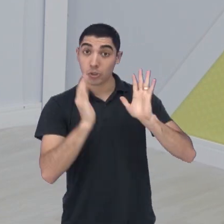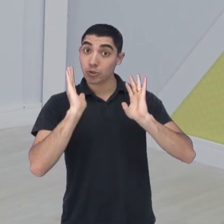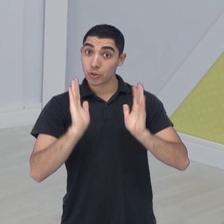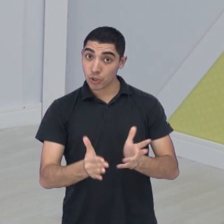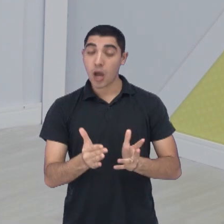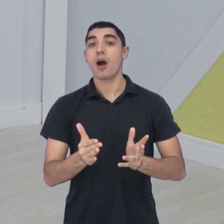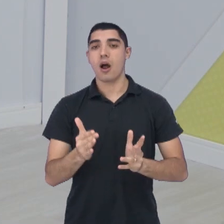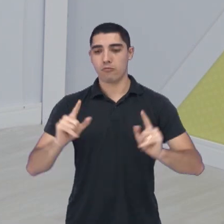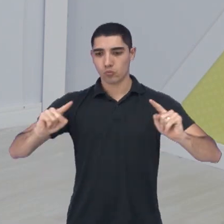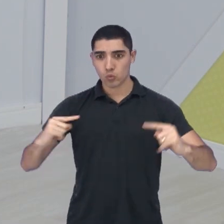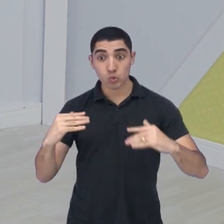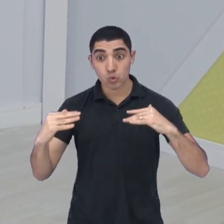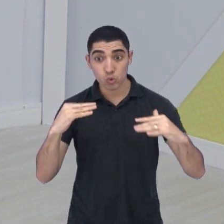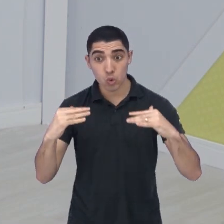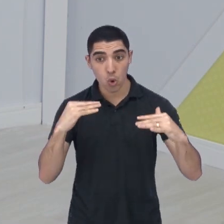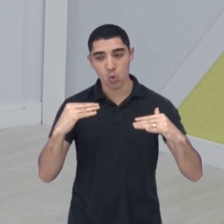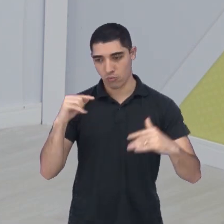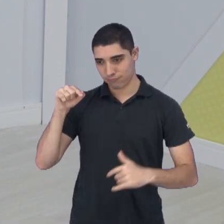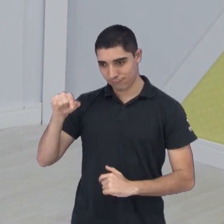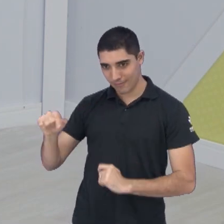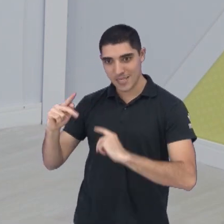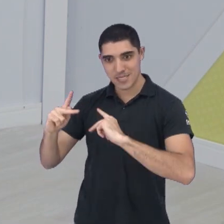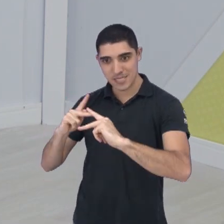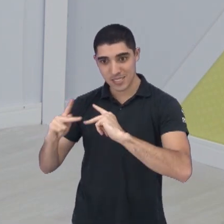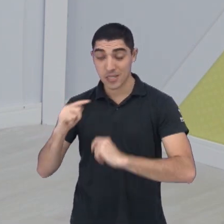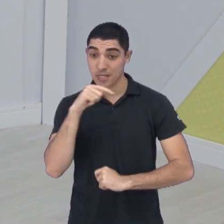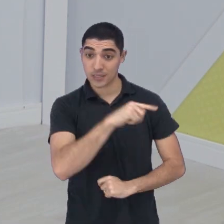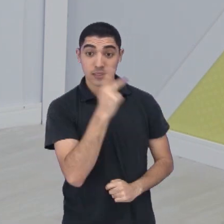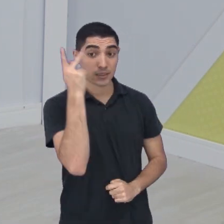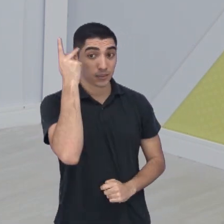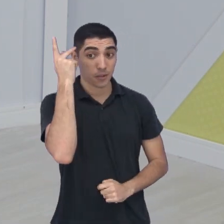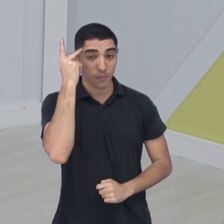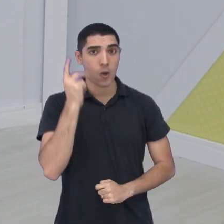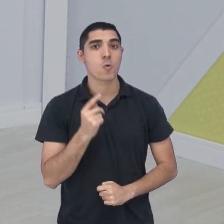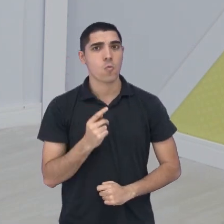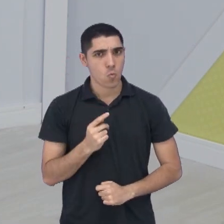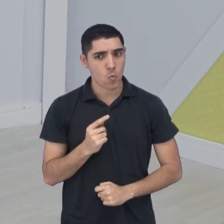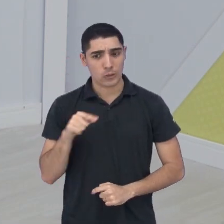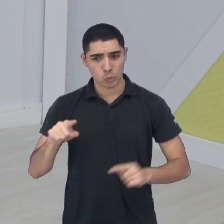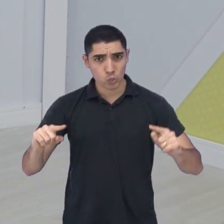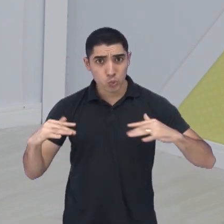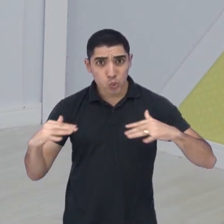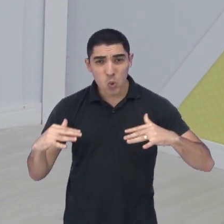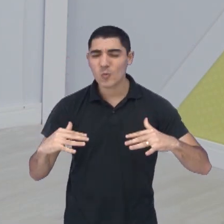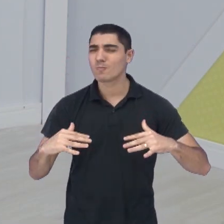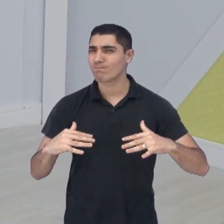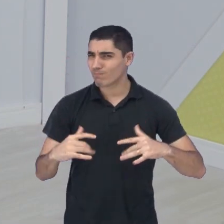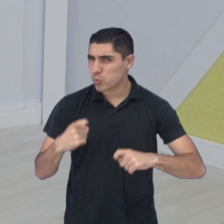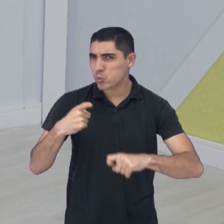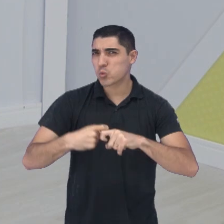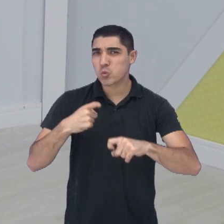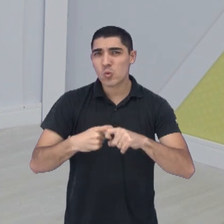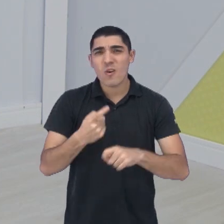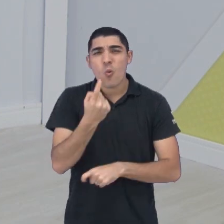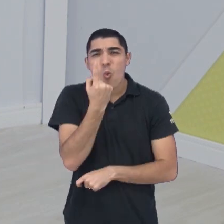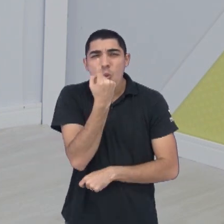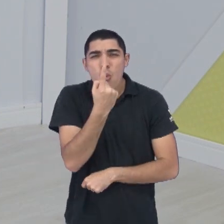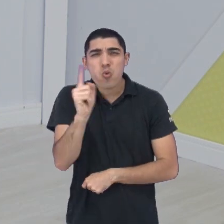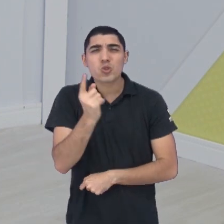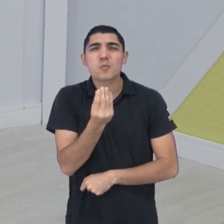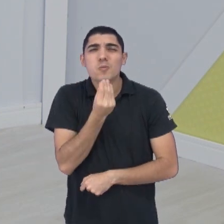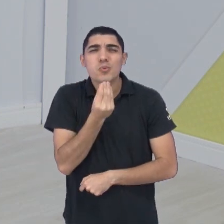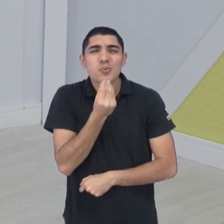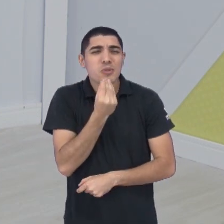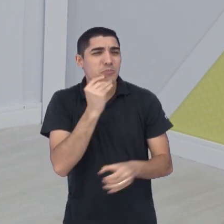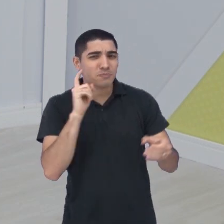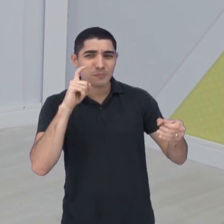o São Paulo pela última rodada da primeira fase do Campeonato Paulista. E a partida foi decidida na última bola.